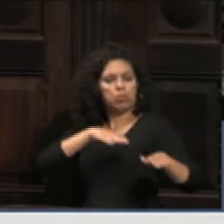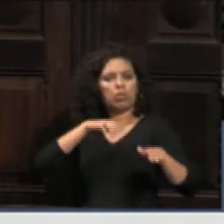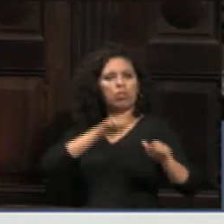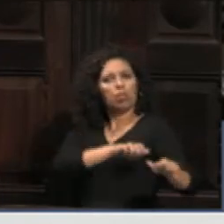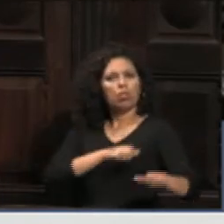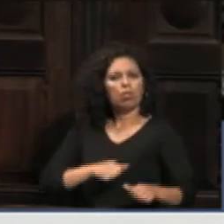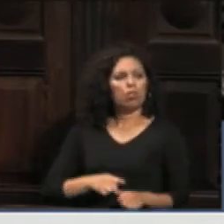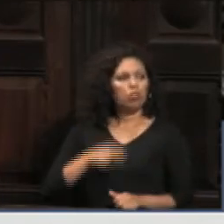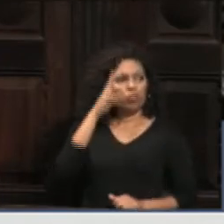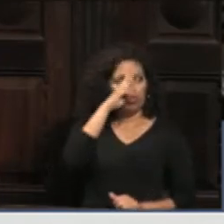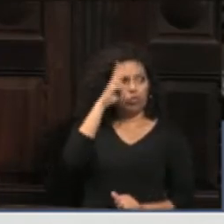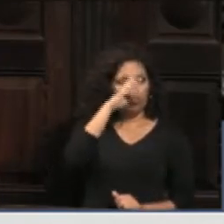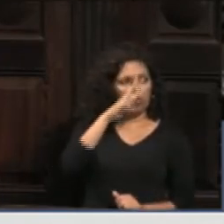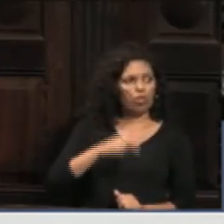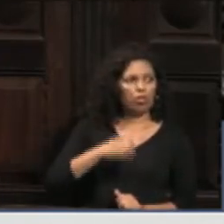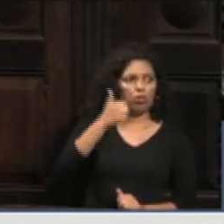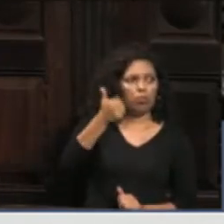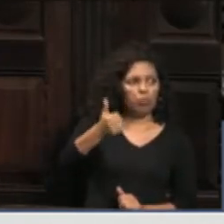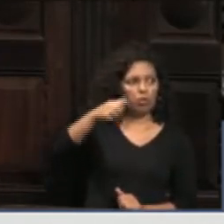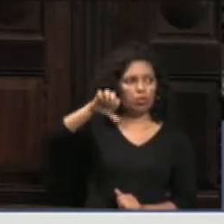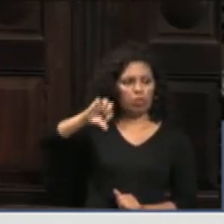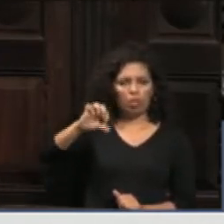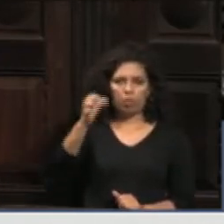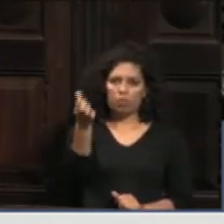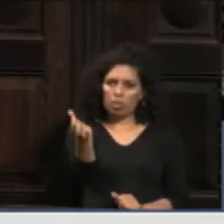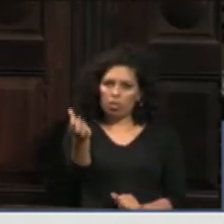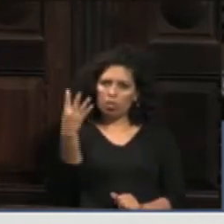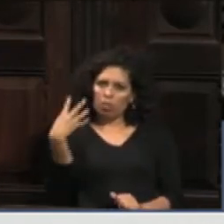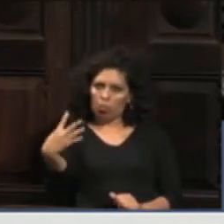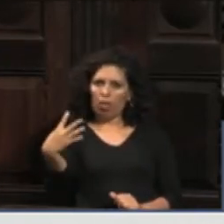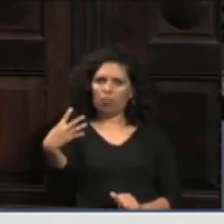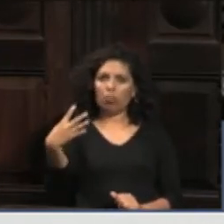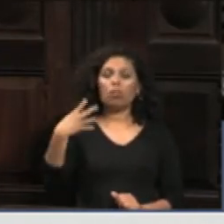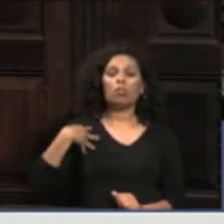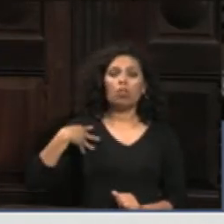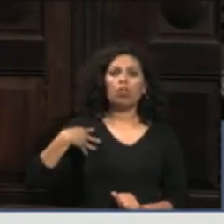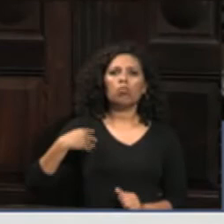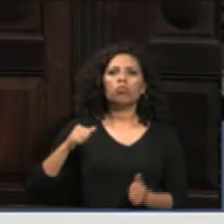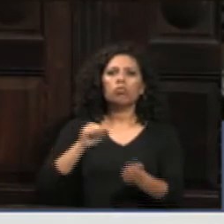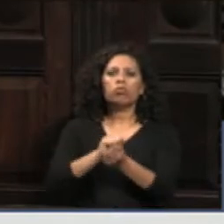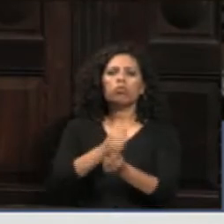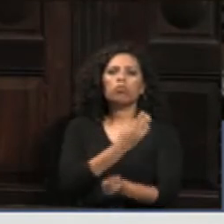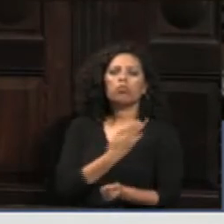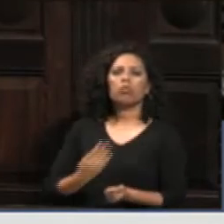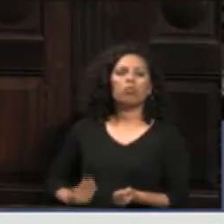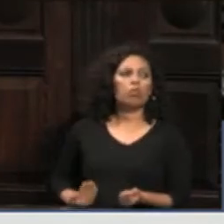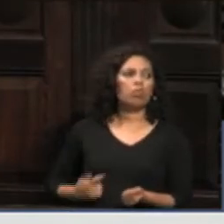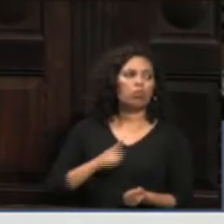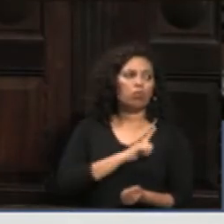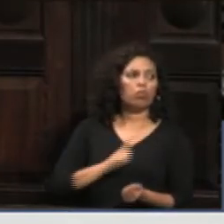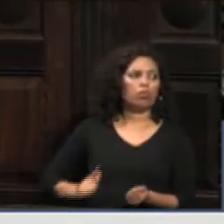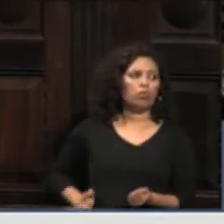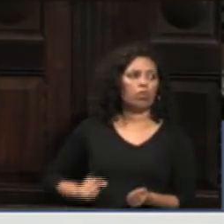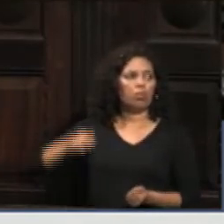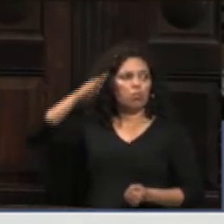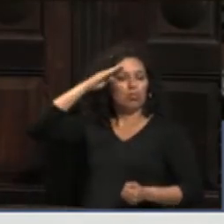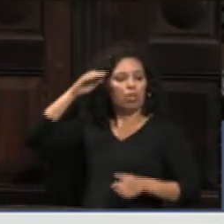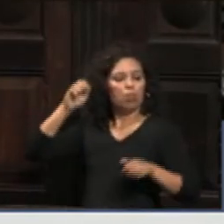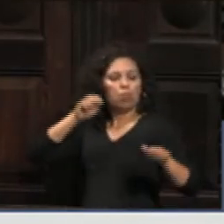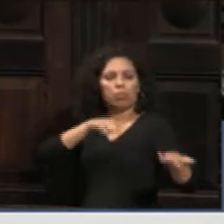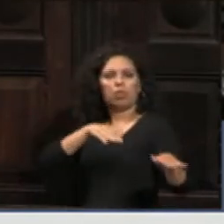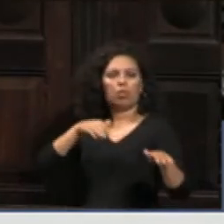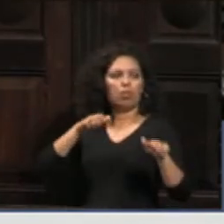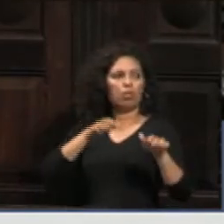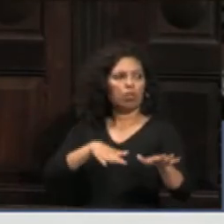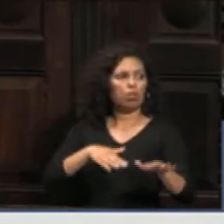1900, instalada em 1964. Ditadura militar. Aliás, tem aí